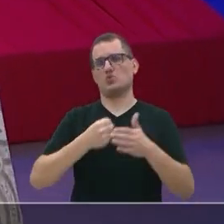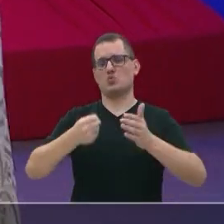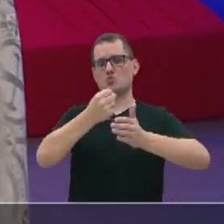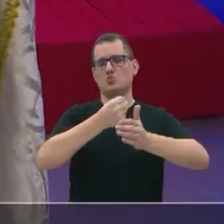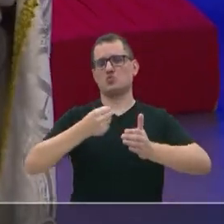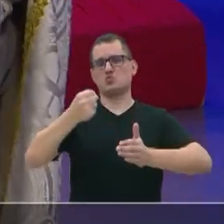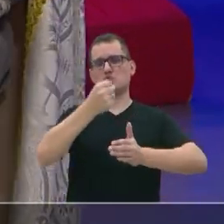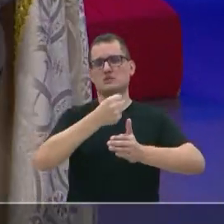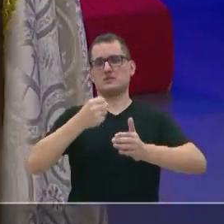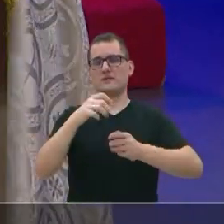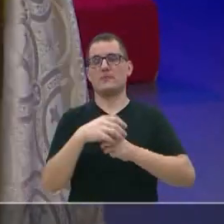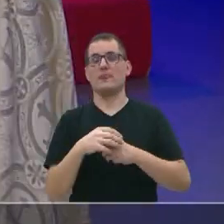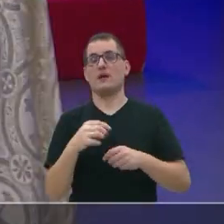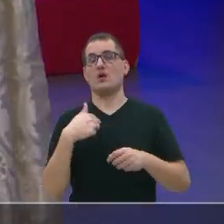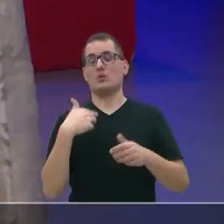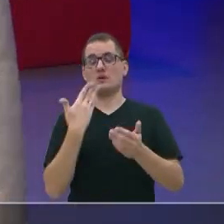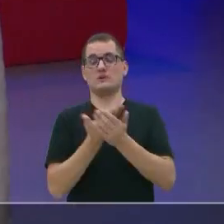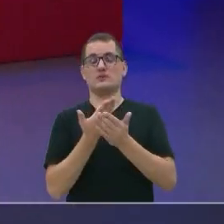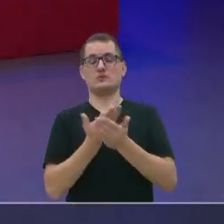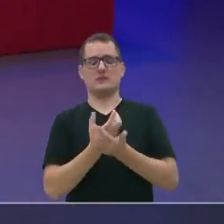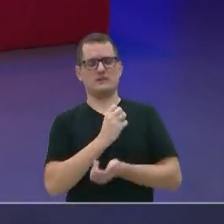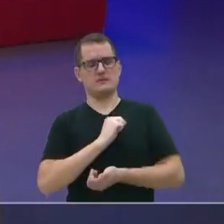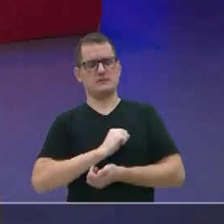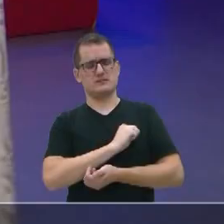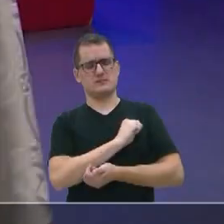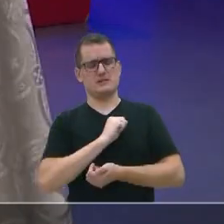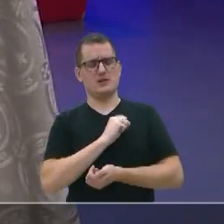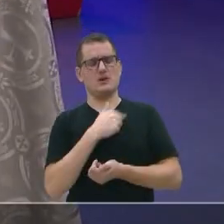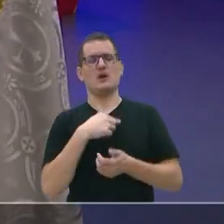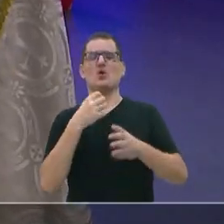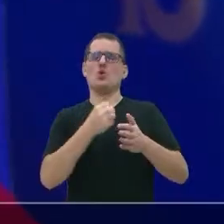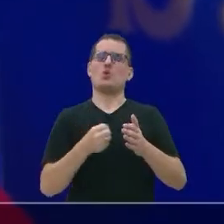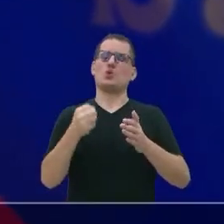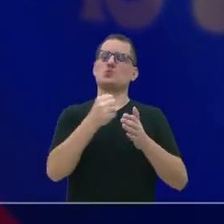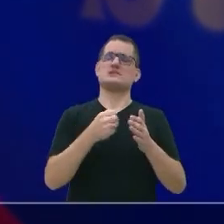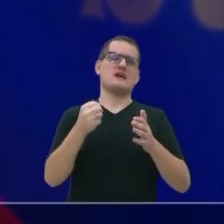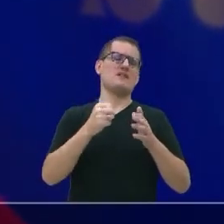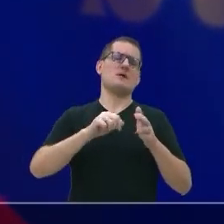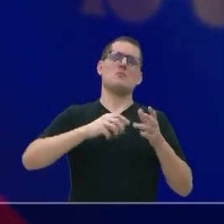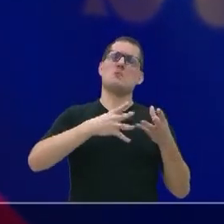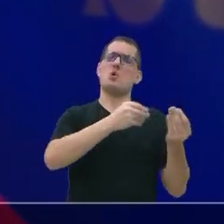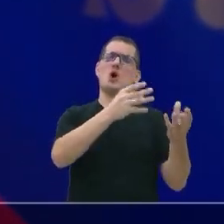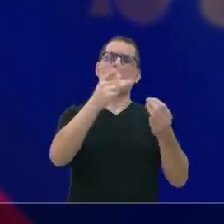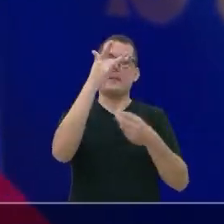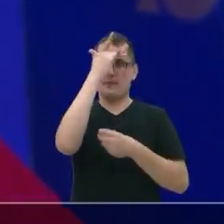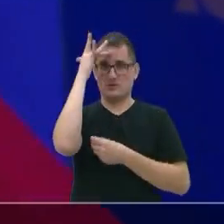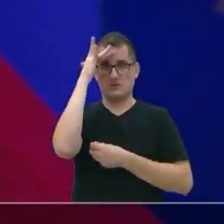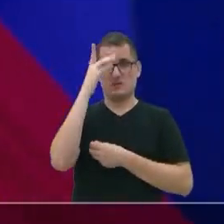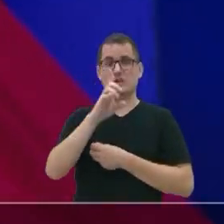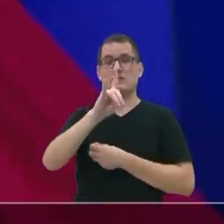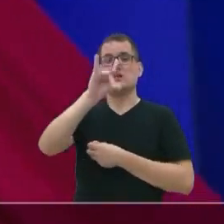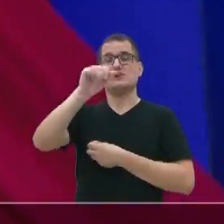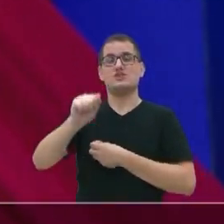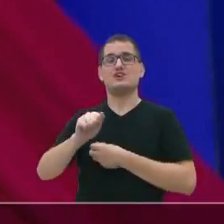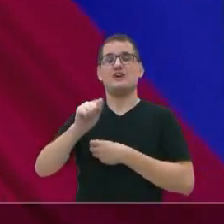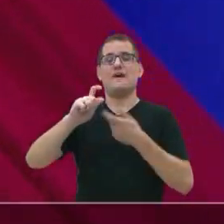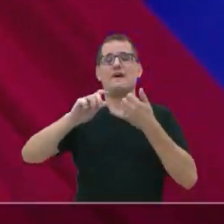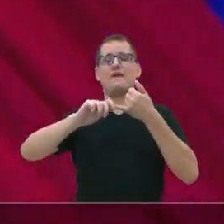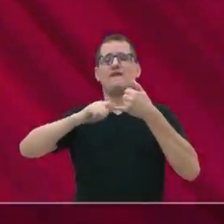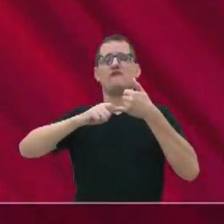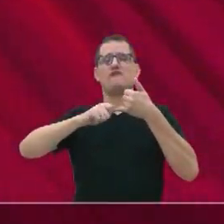No seminário eu cozinhava para todo mundo. Era. Dia de feijoada então era uma